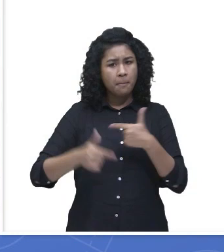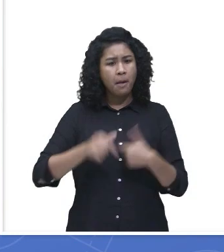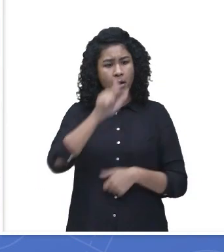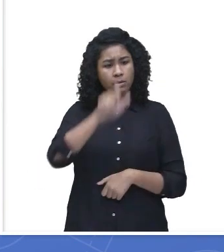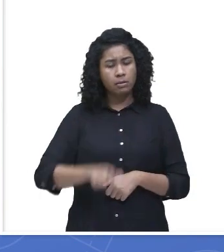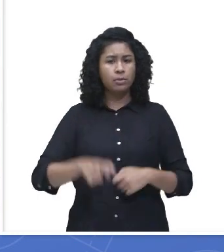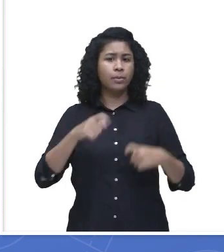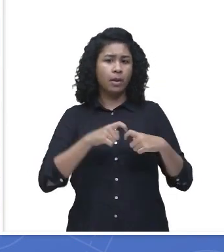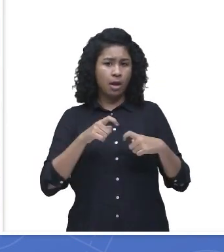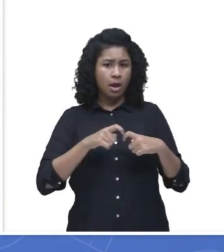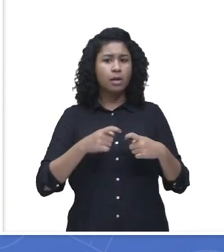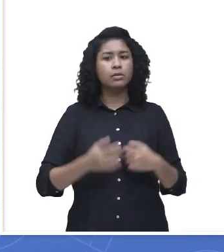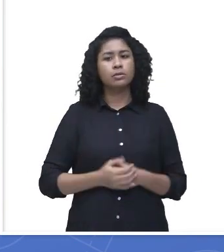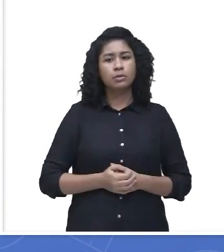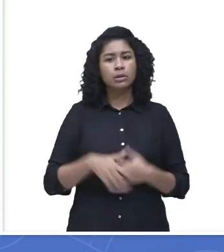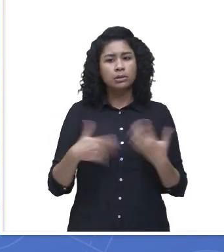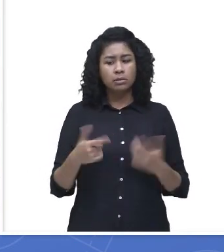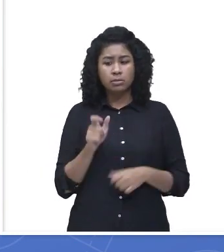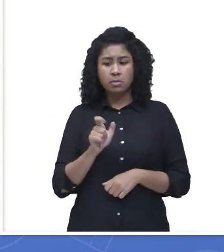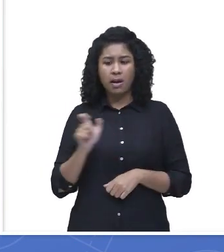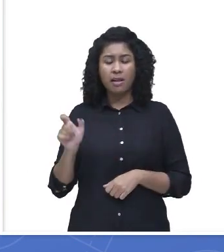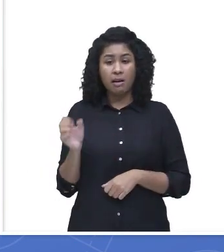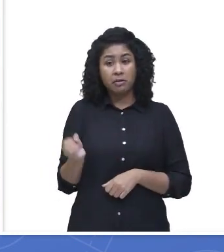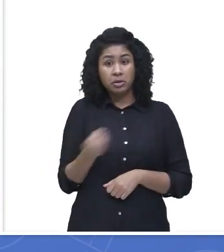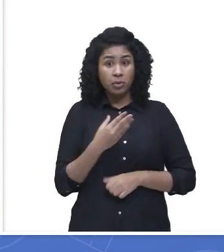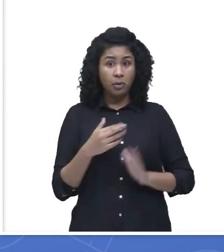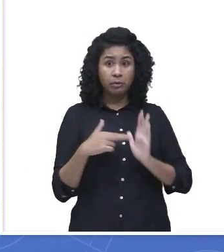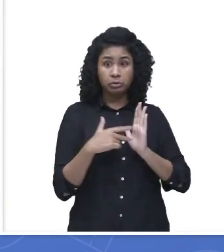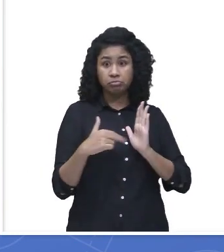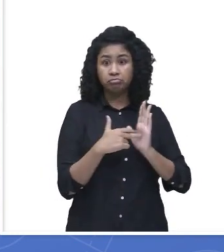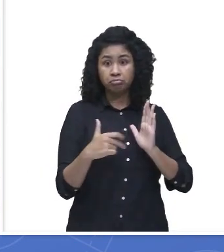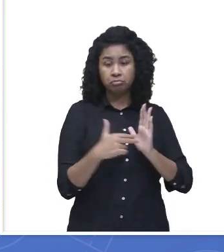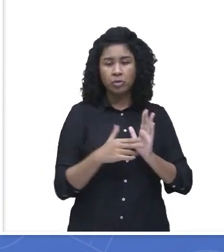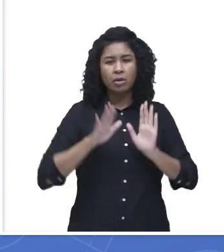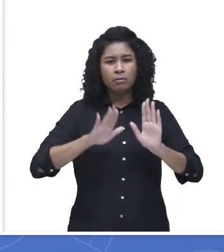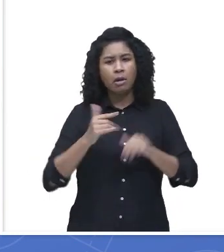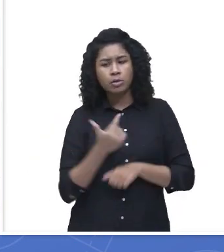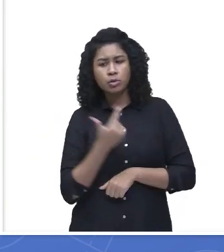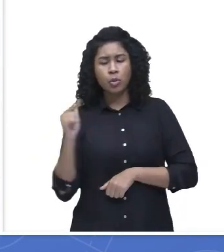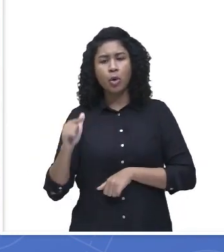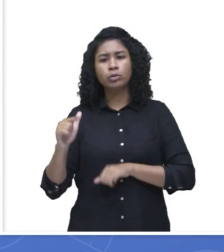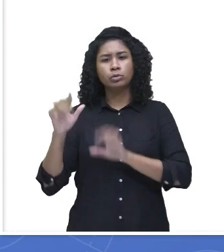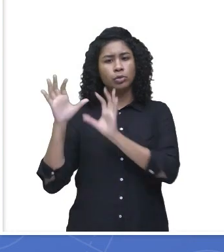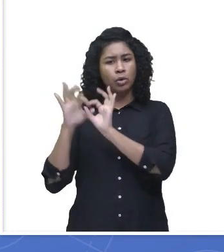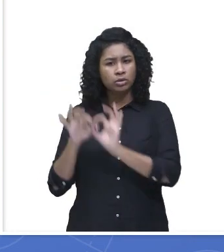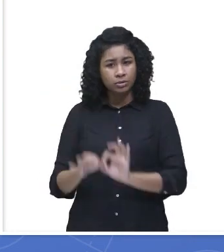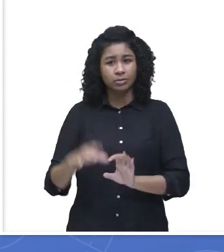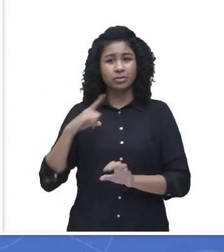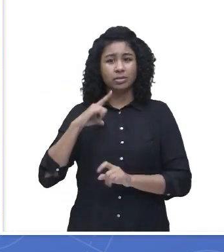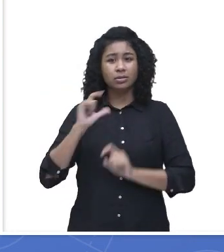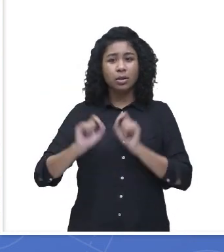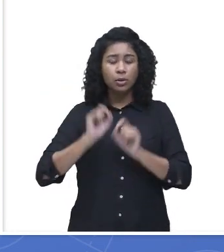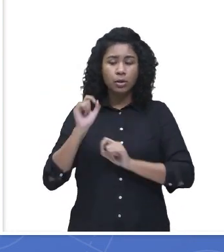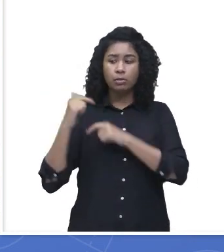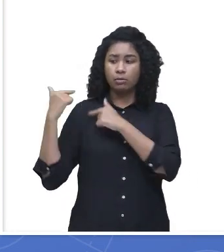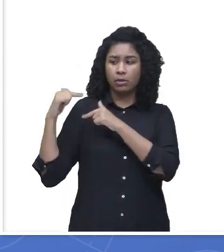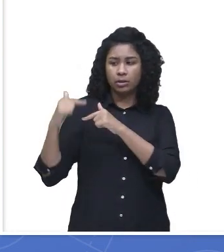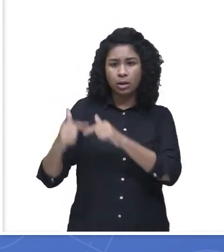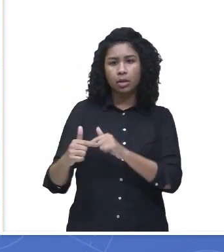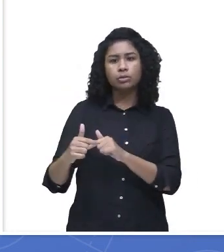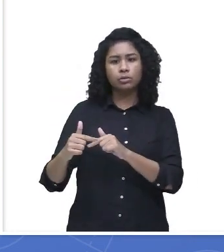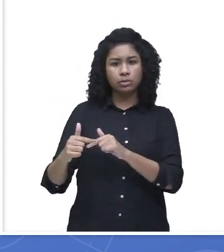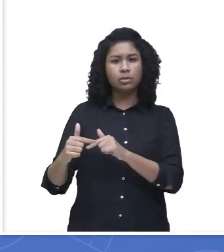esses termos são inovadores. Mas em outros momentos ele vai se ligar muito a uma tradição literária, que é a tradição